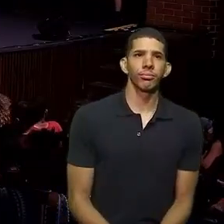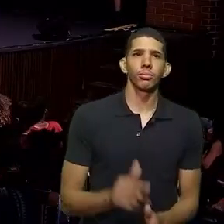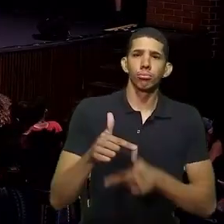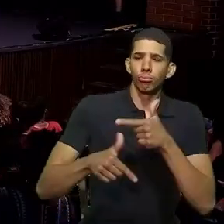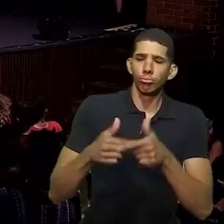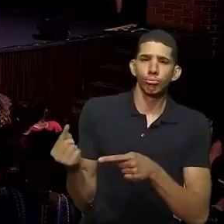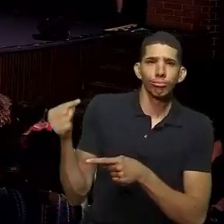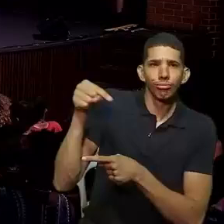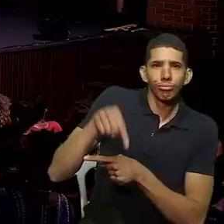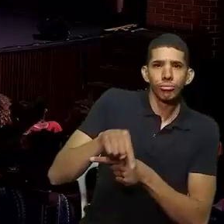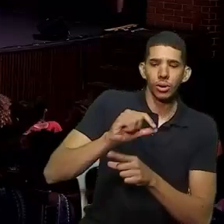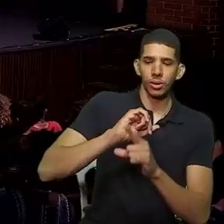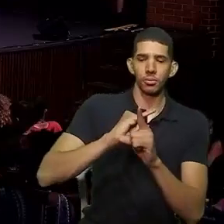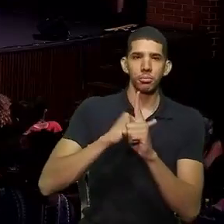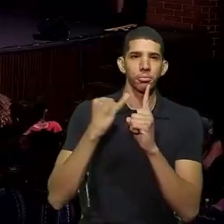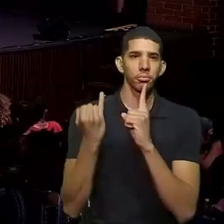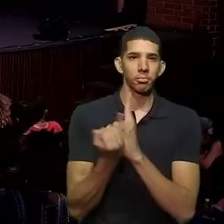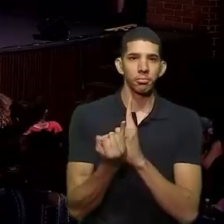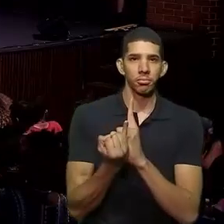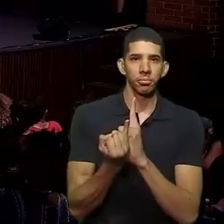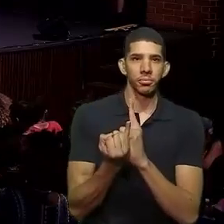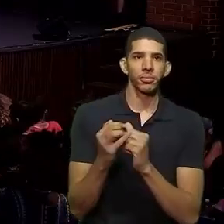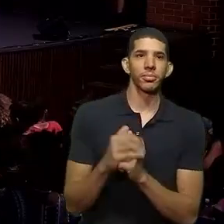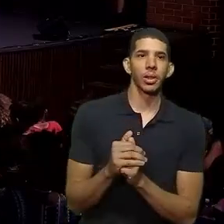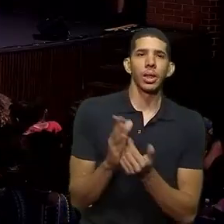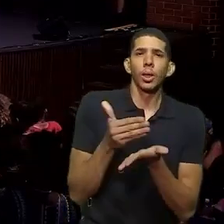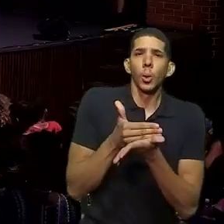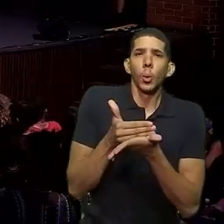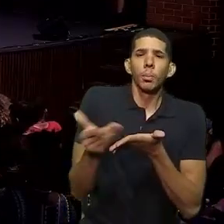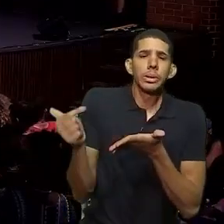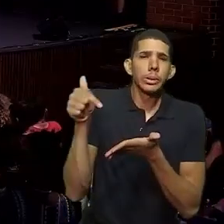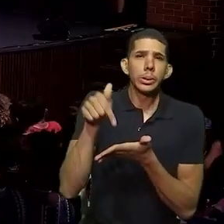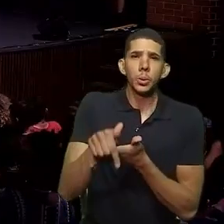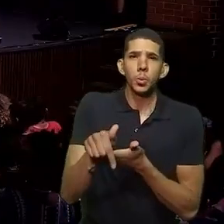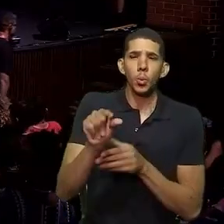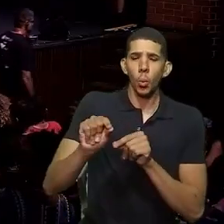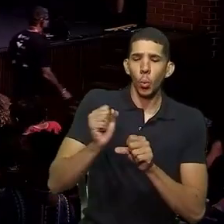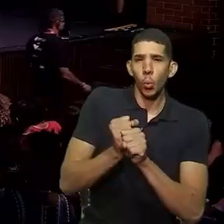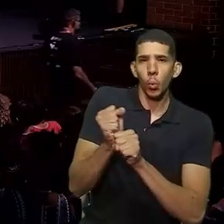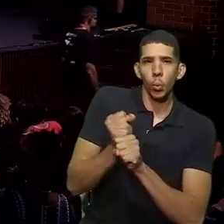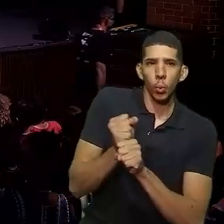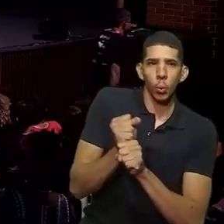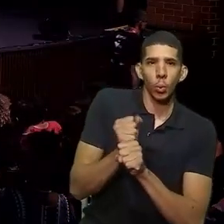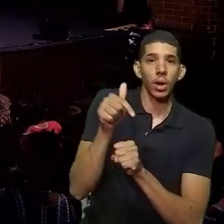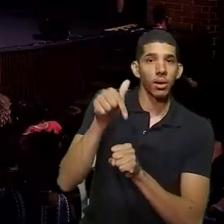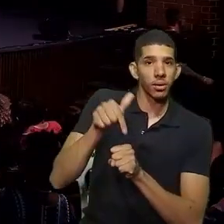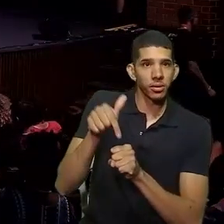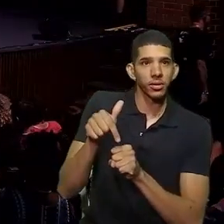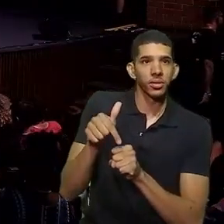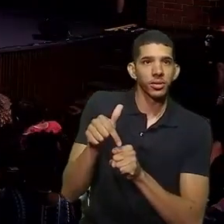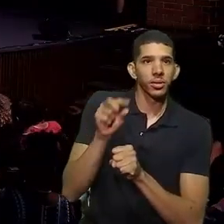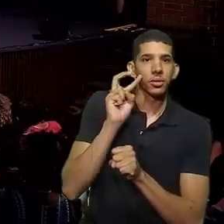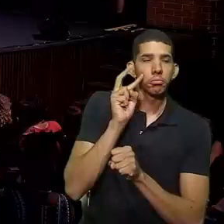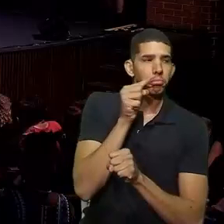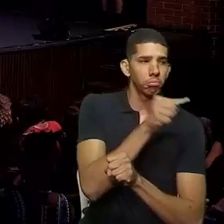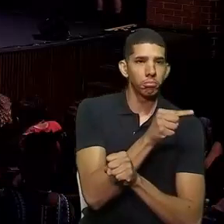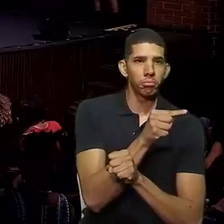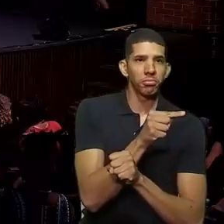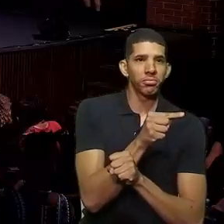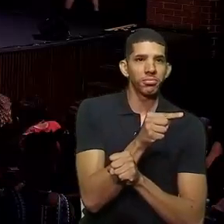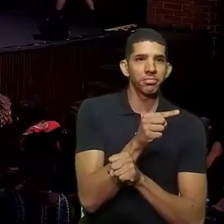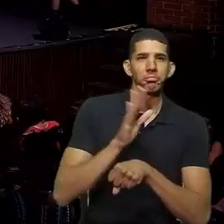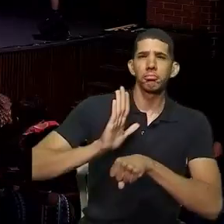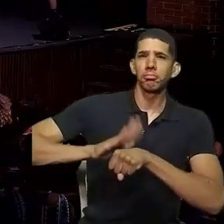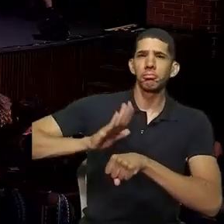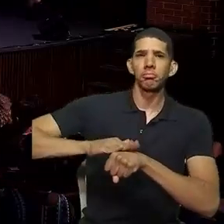acesso ao livro e à leitura. E por muito tempo, vozes como a da Dona Rosinha, da Conceição Evaristo, não